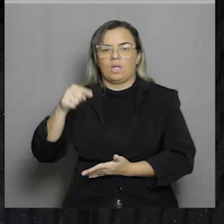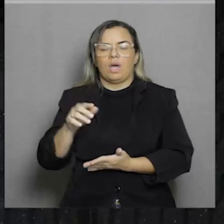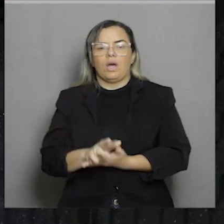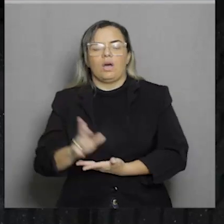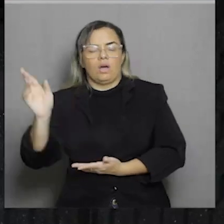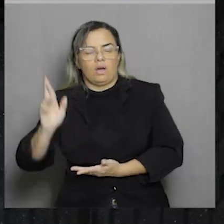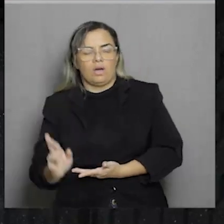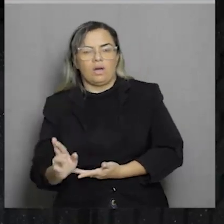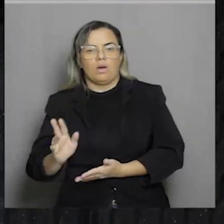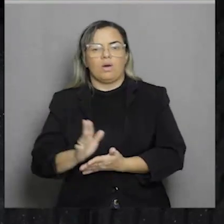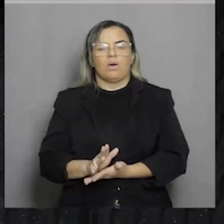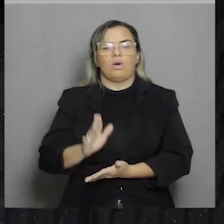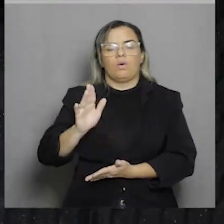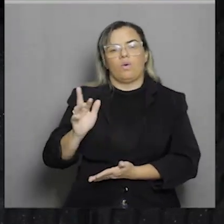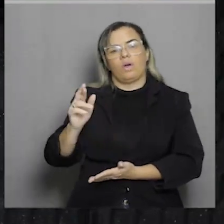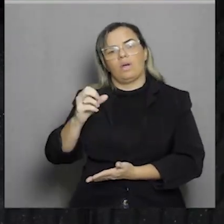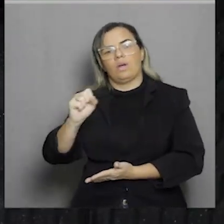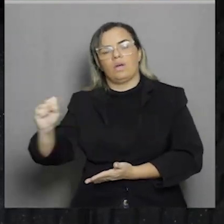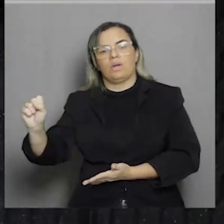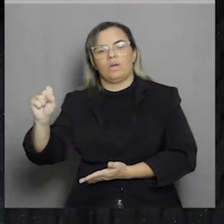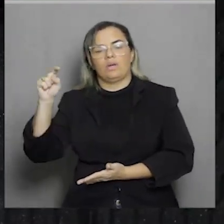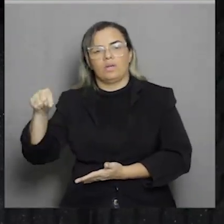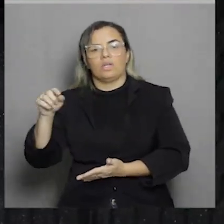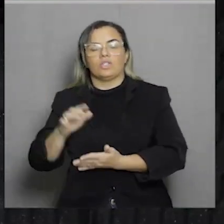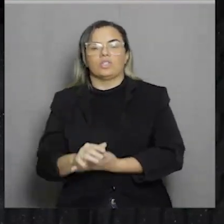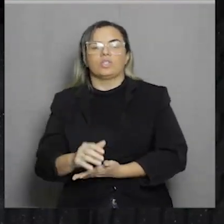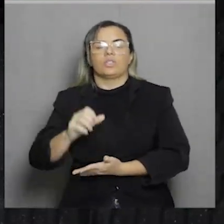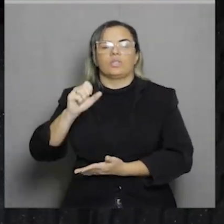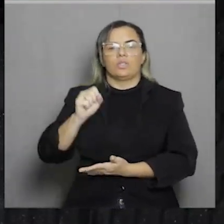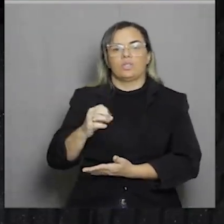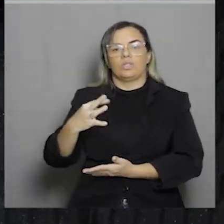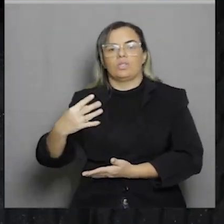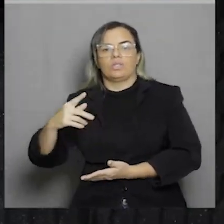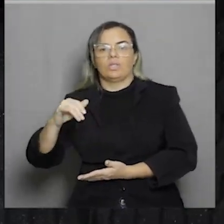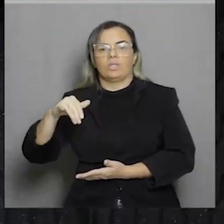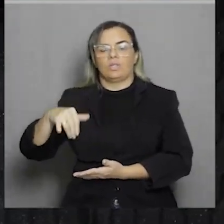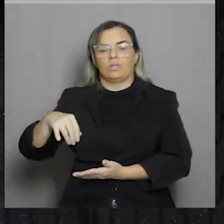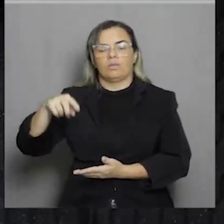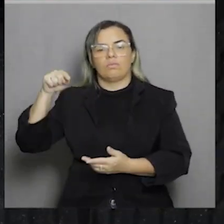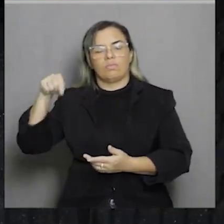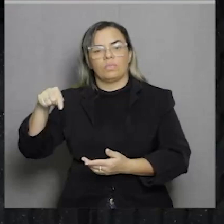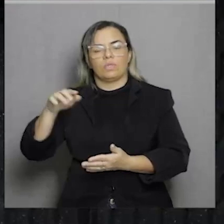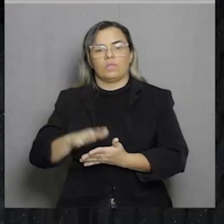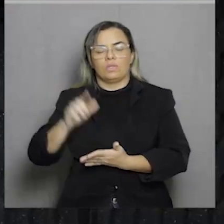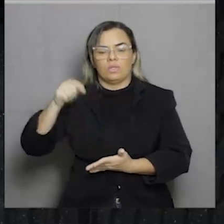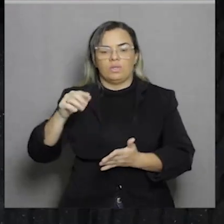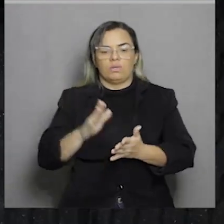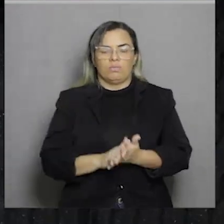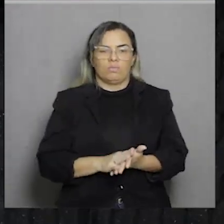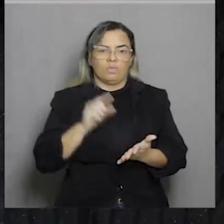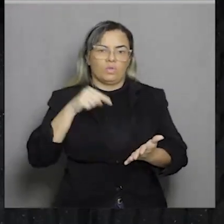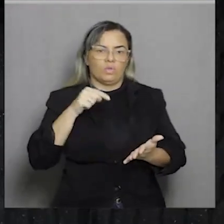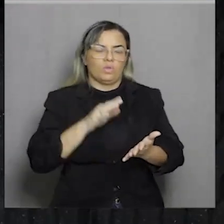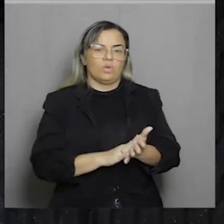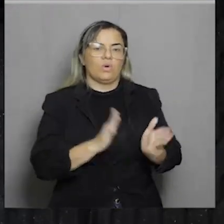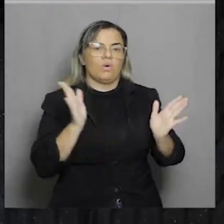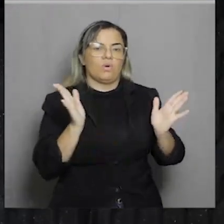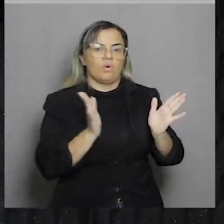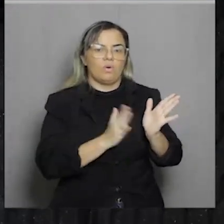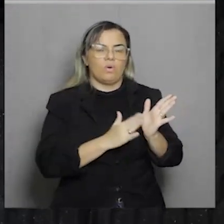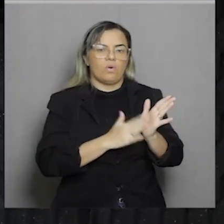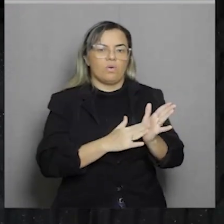Soviética stalinista. A União Soviética ela vai realizar um pacto de não agressão com a